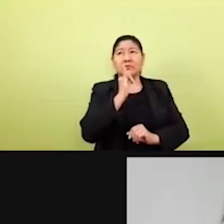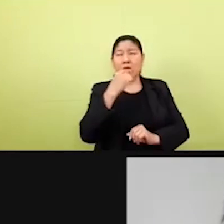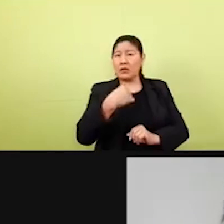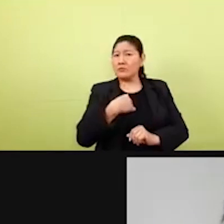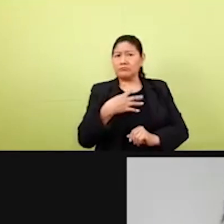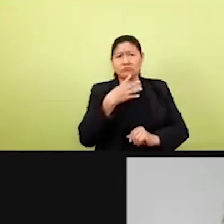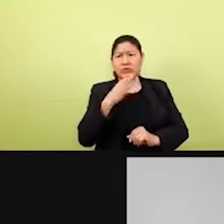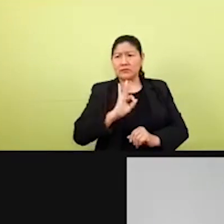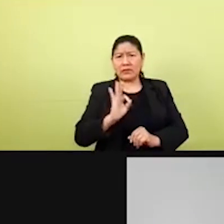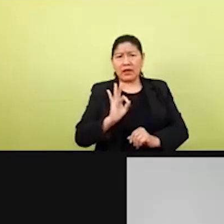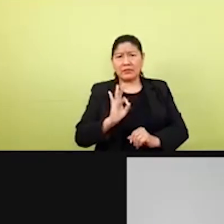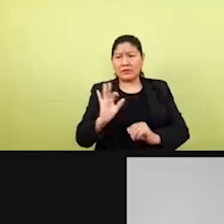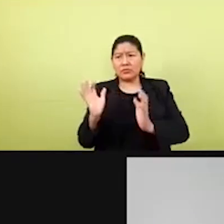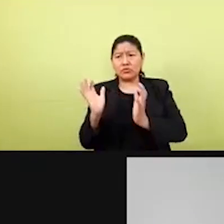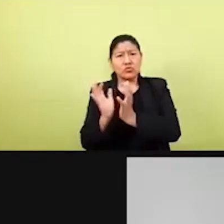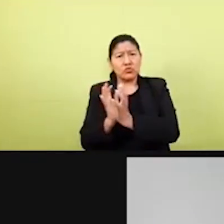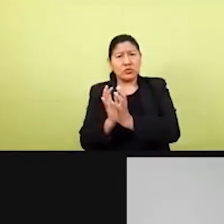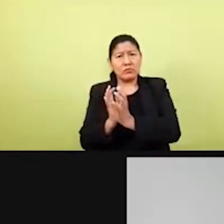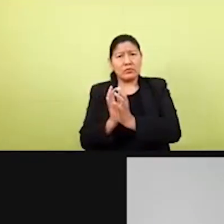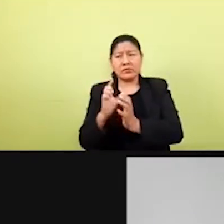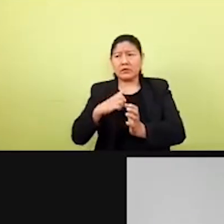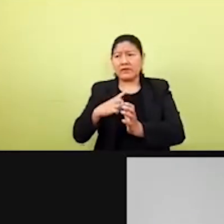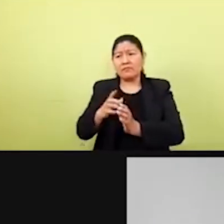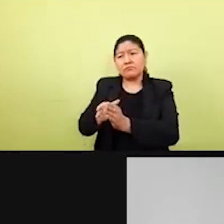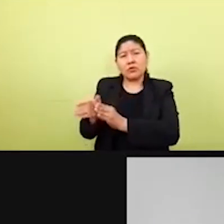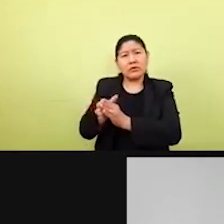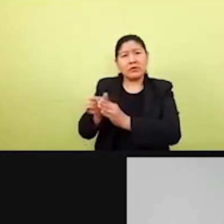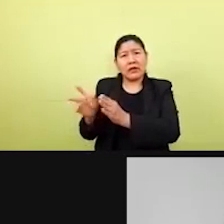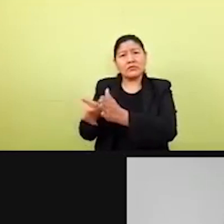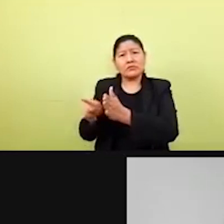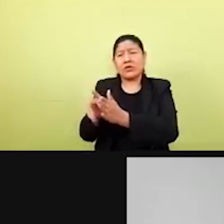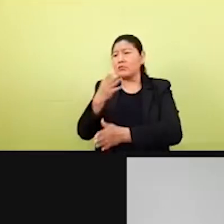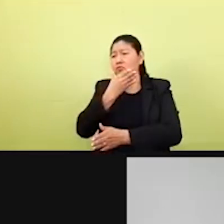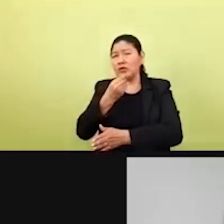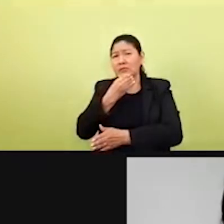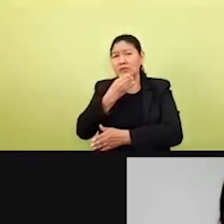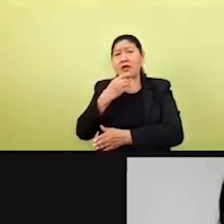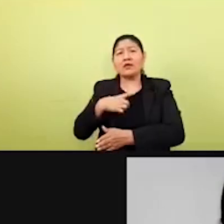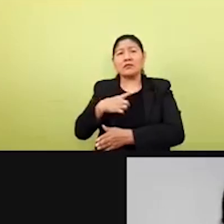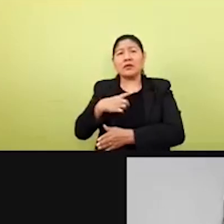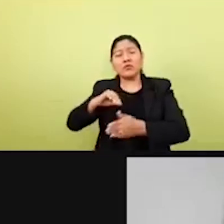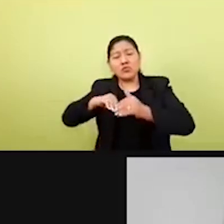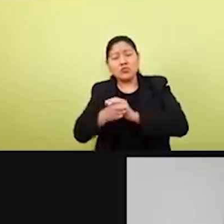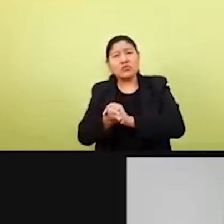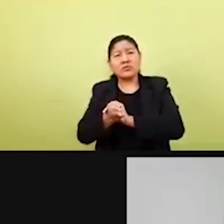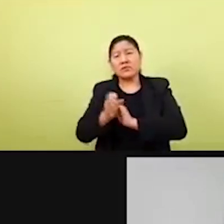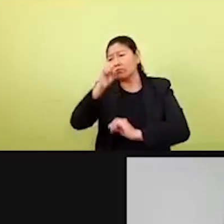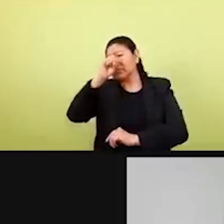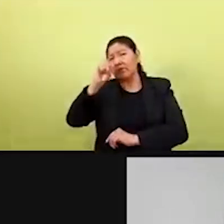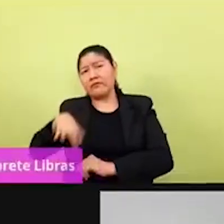acontecendo atualmente, desvinculado dos homens que tenham praticado já e tenham sido denunciados